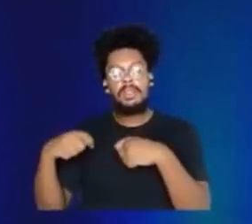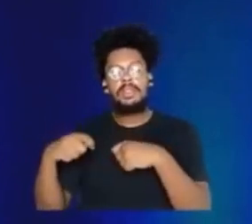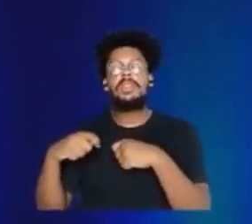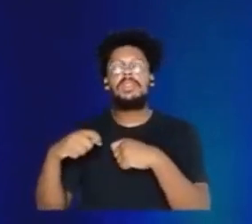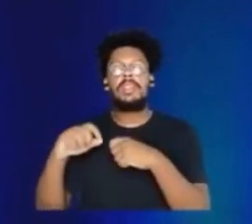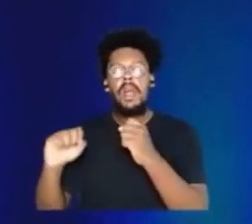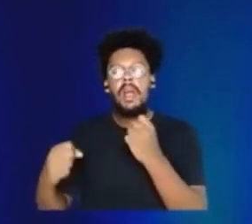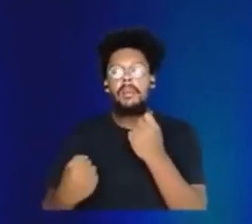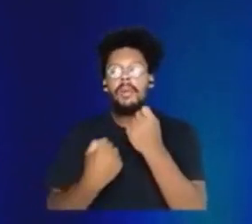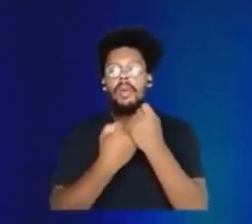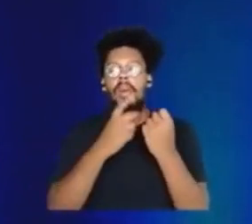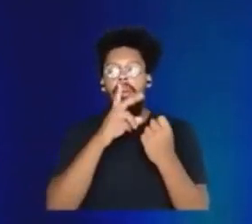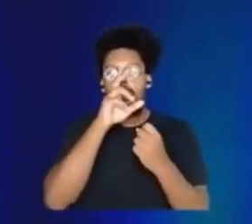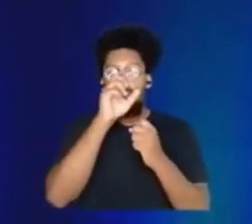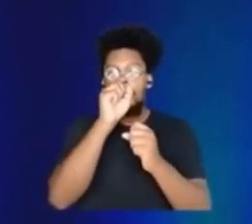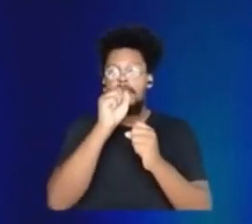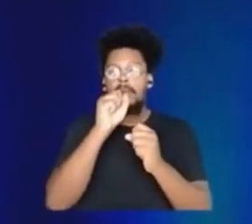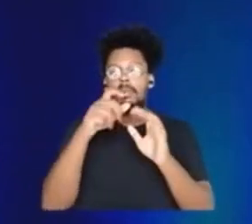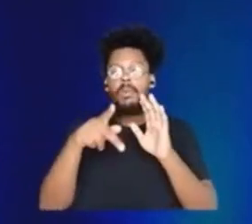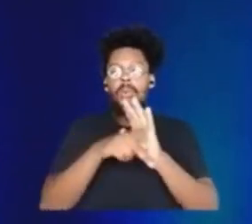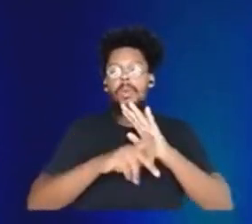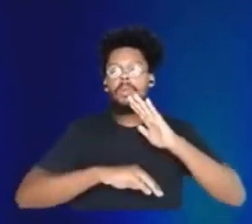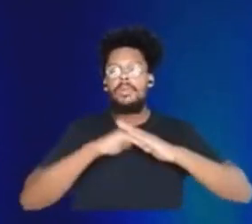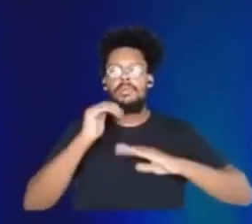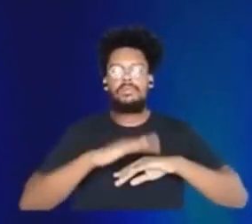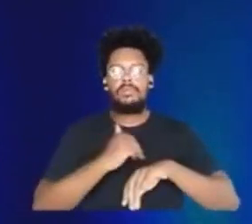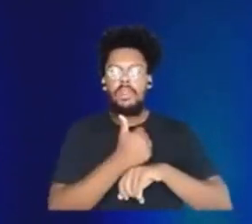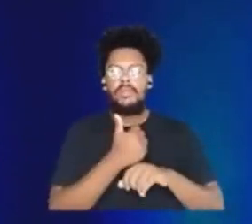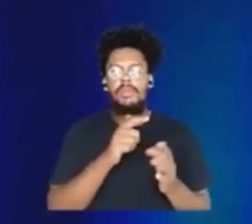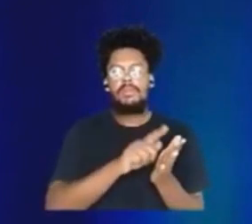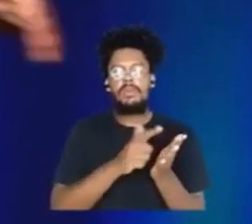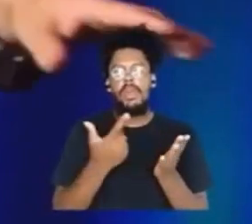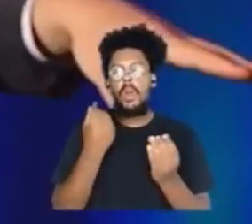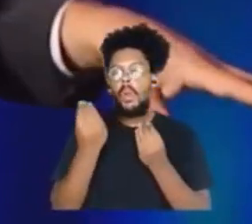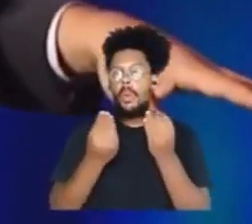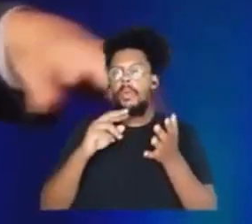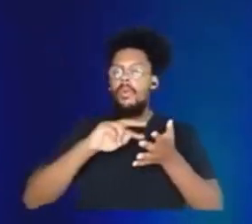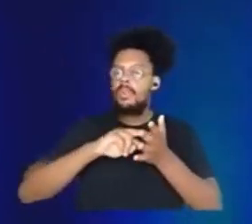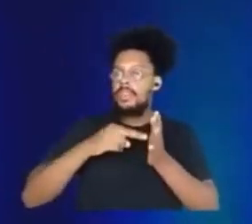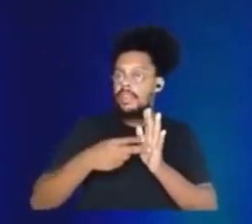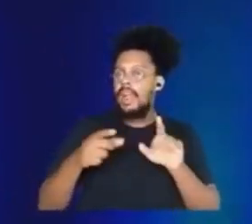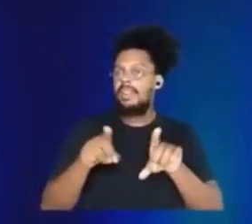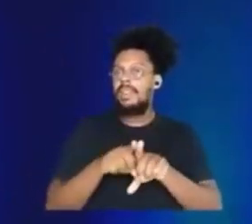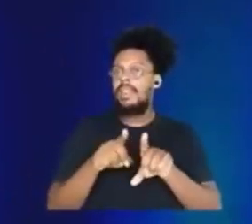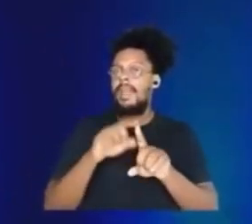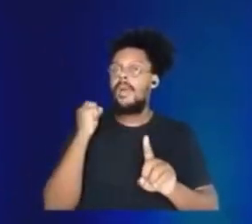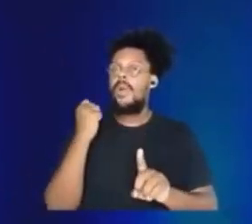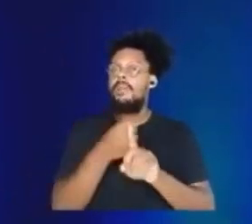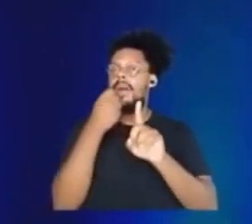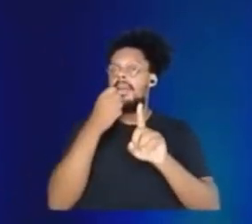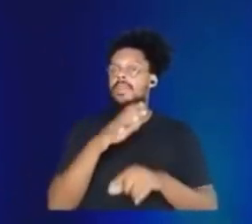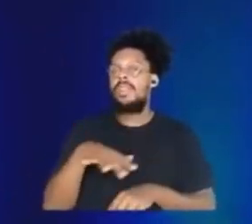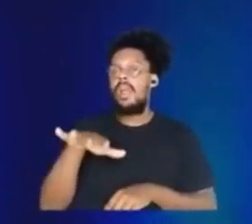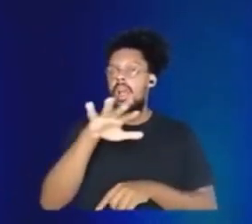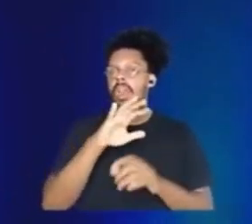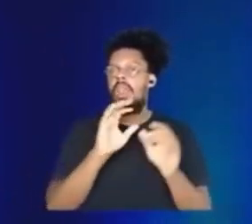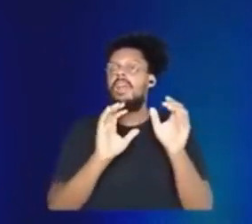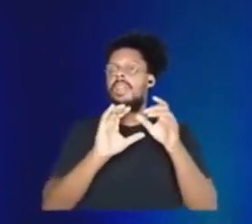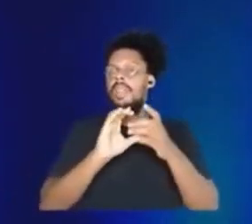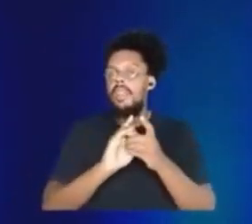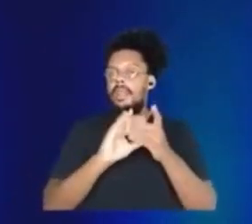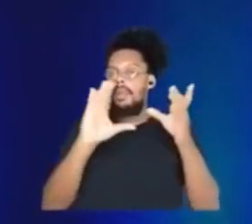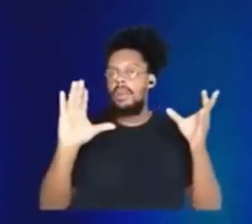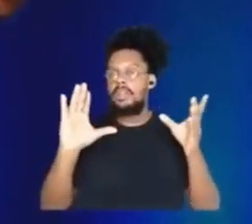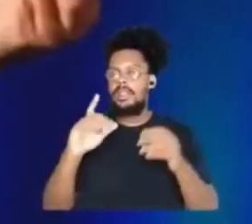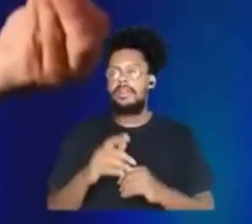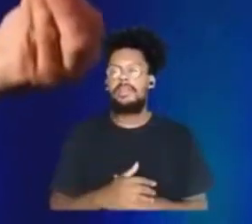do jornalismo pelo significado e pelo impacto que ele tem na democracia, que eu uso uma deixa da fala do Silvio. A